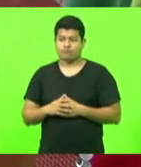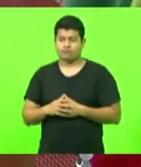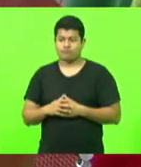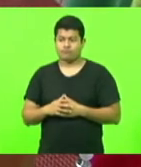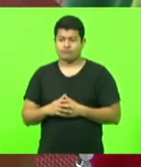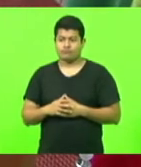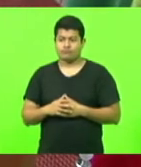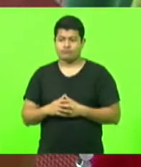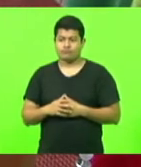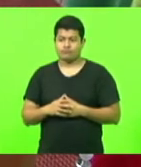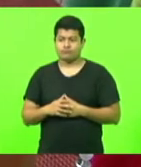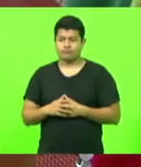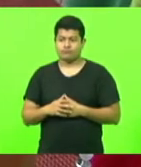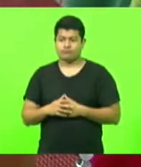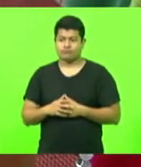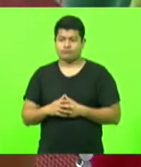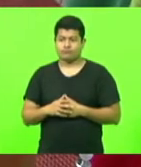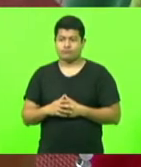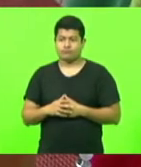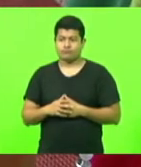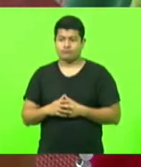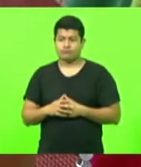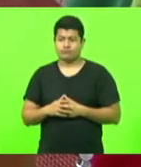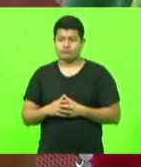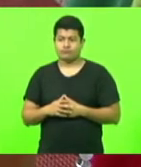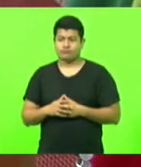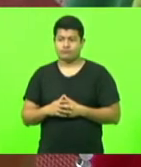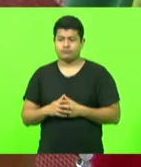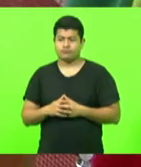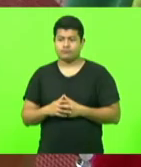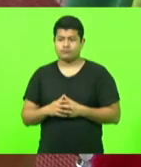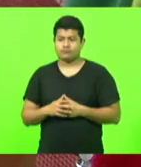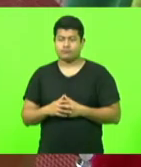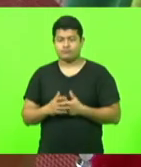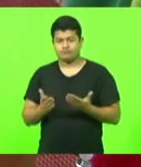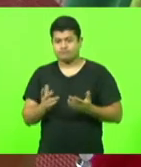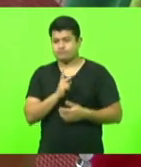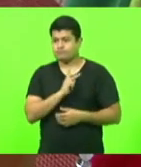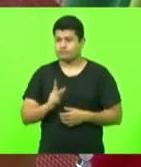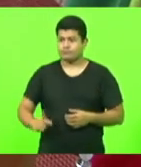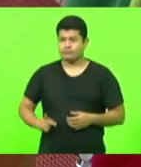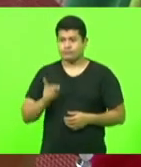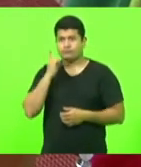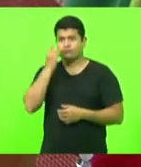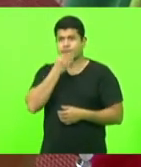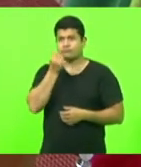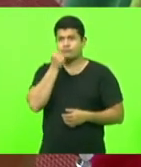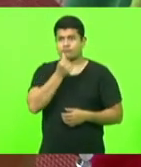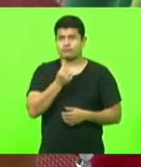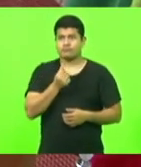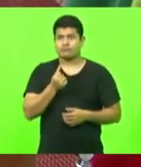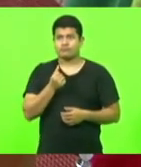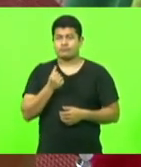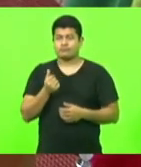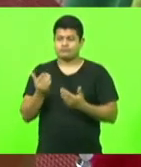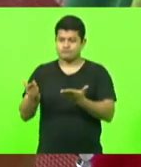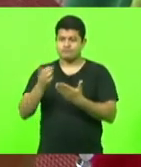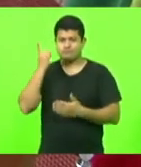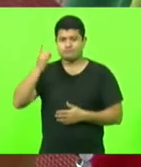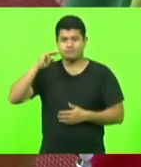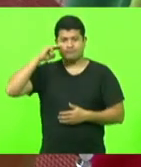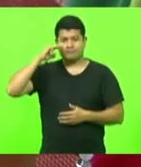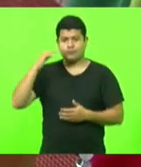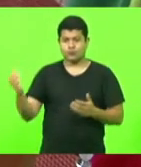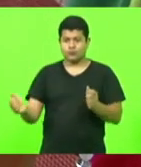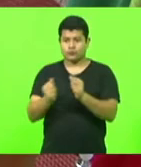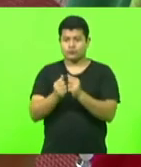Vamos fazer uma citação antes do... Posso começar? Senhor presidente, senhores deputados, senhoras deputadas, estimada deputada Marlene,